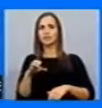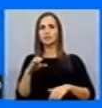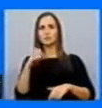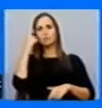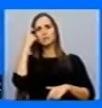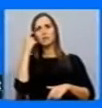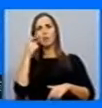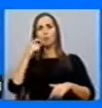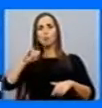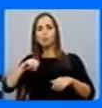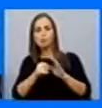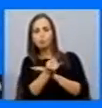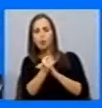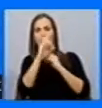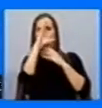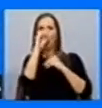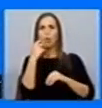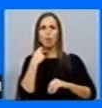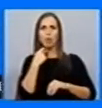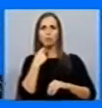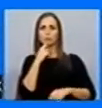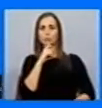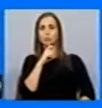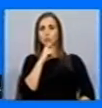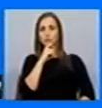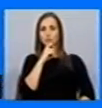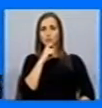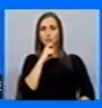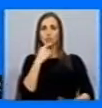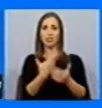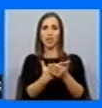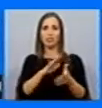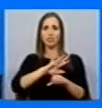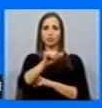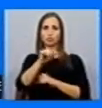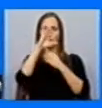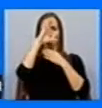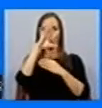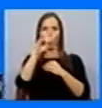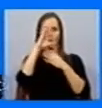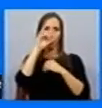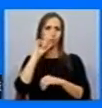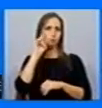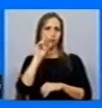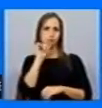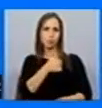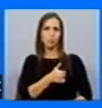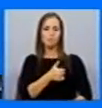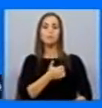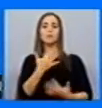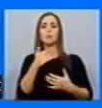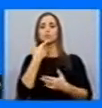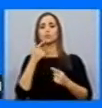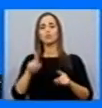daquele tamanho numa Lua pequenina provavelmente destruiria a Lua e nós não teríamos Lua para ver, mas pela primeira vez, e uma vez mais,